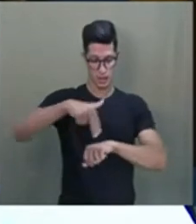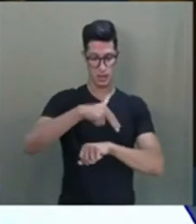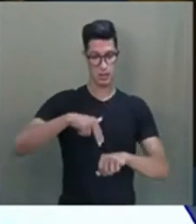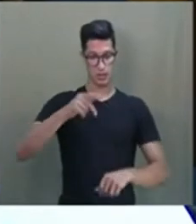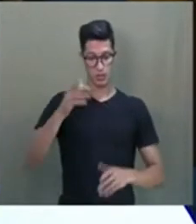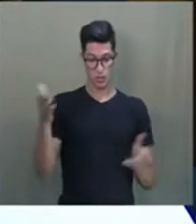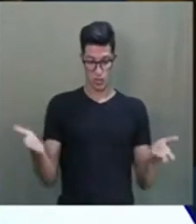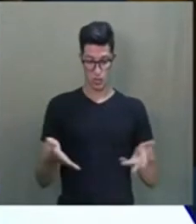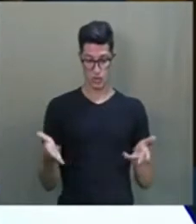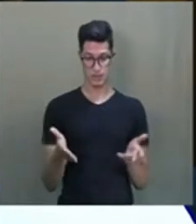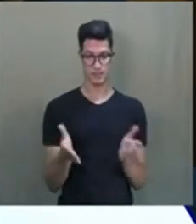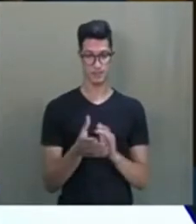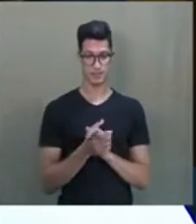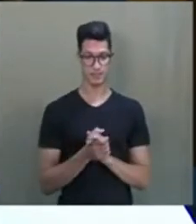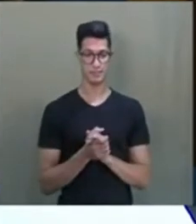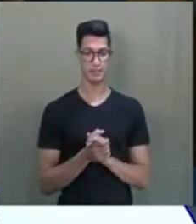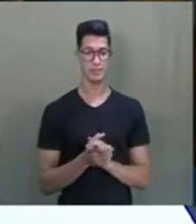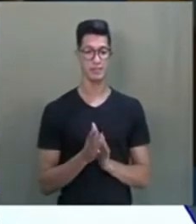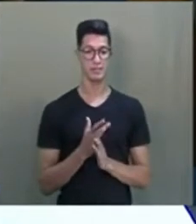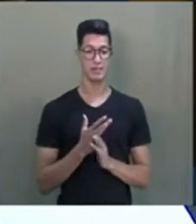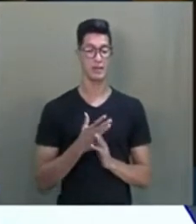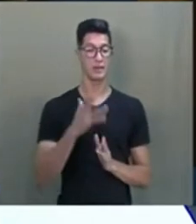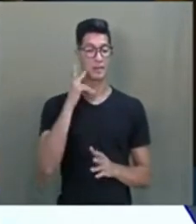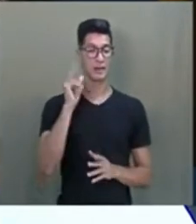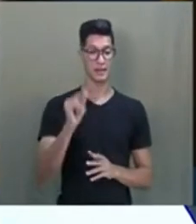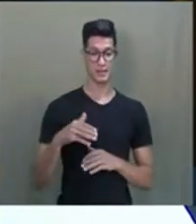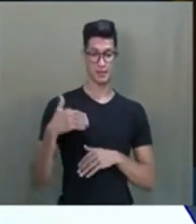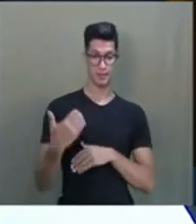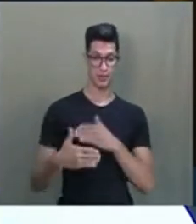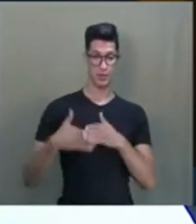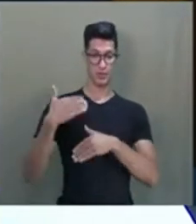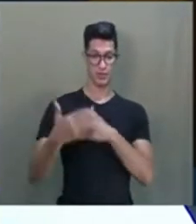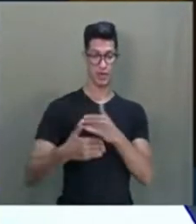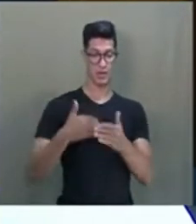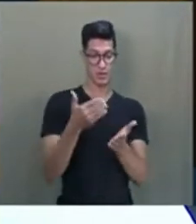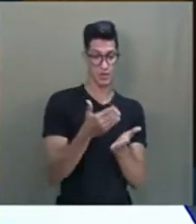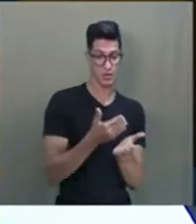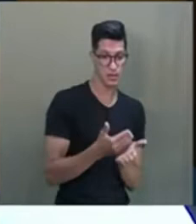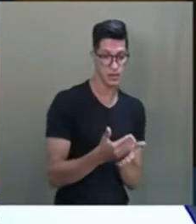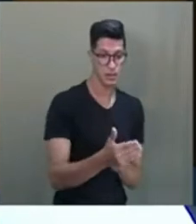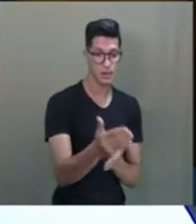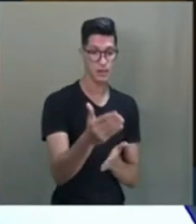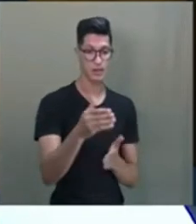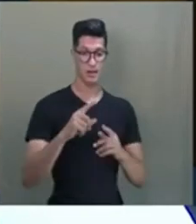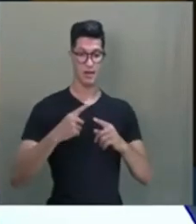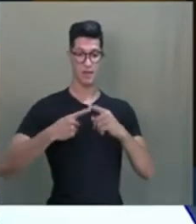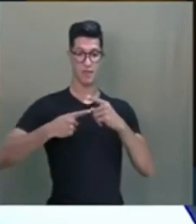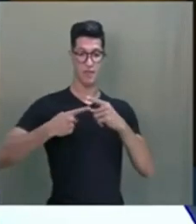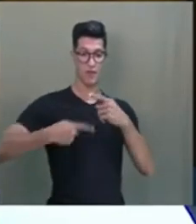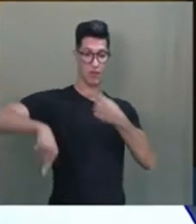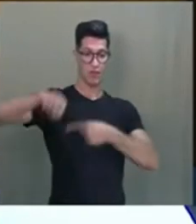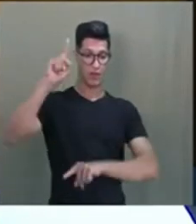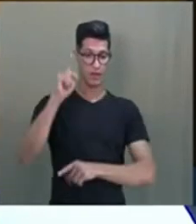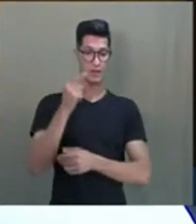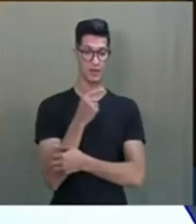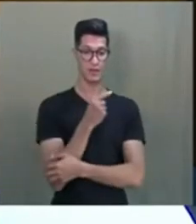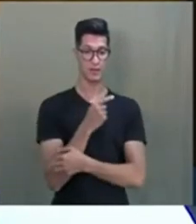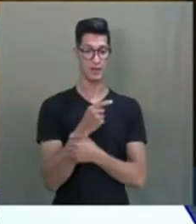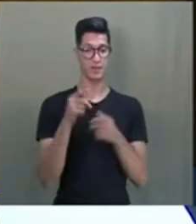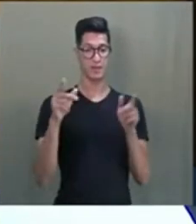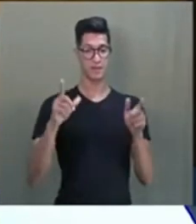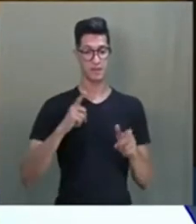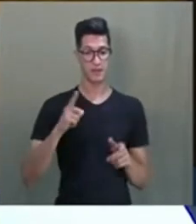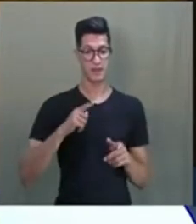somos hoje. Para que esse processo tivesse início e evoluísse, houve